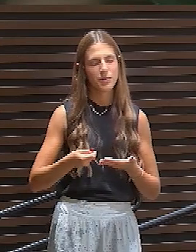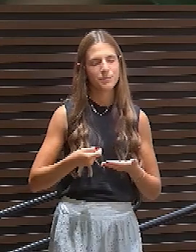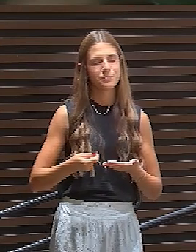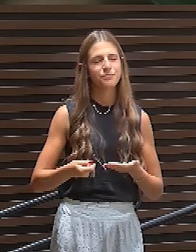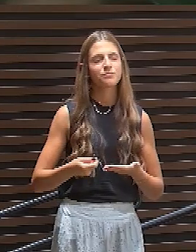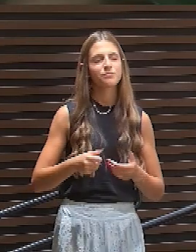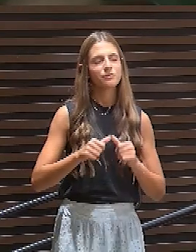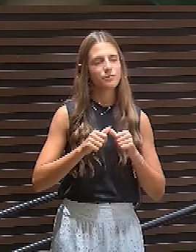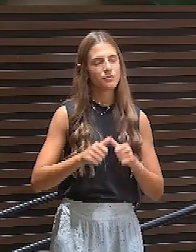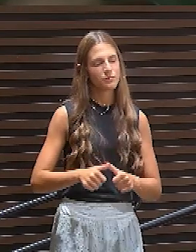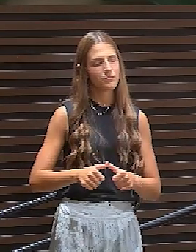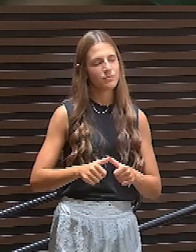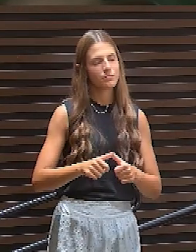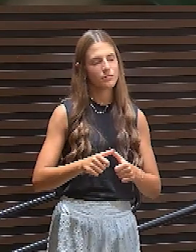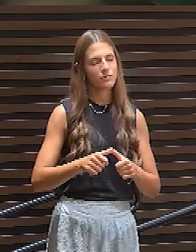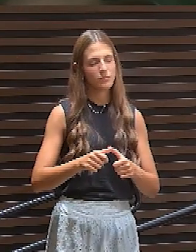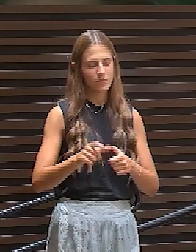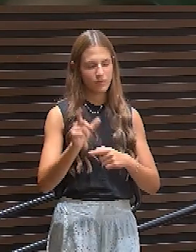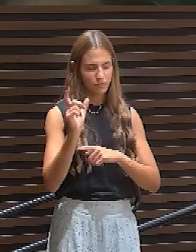esta palavra,